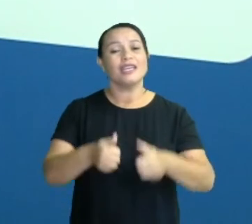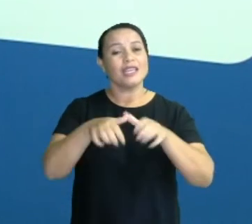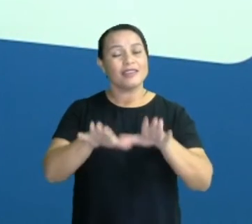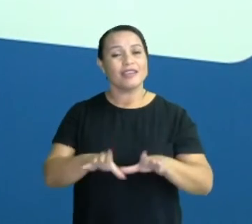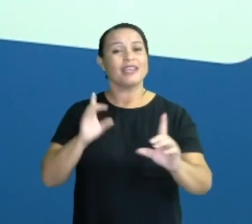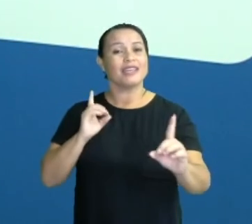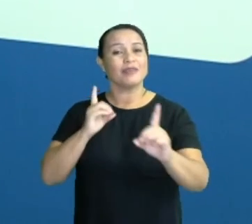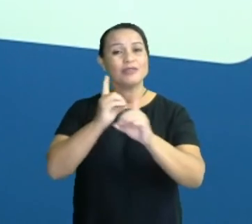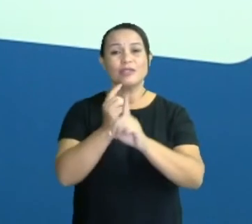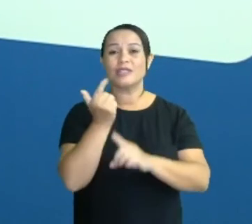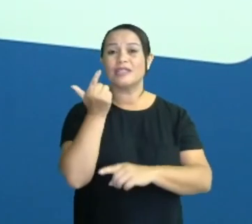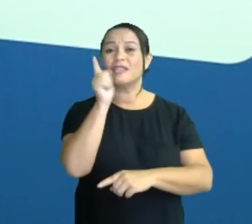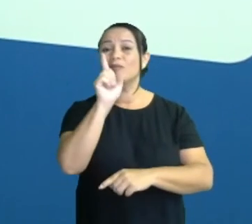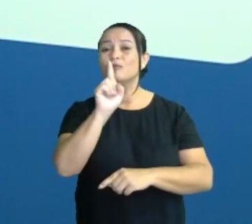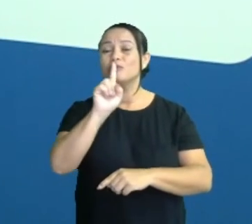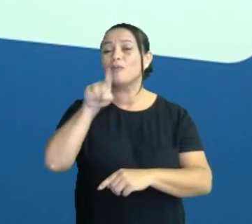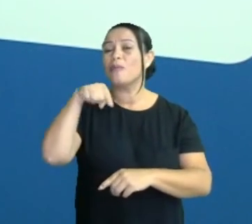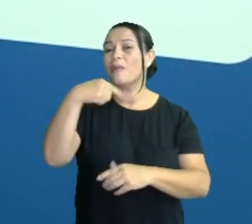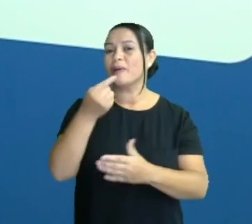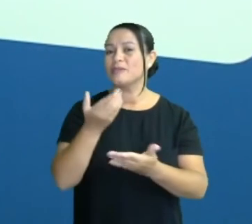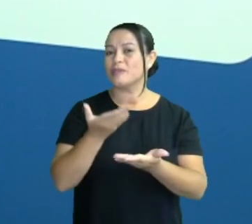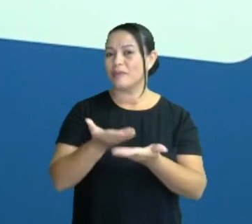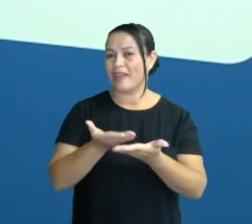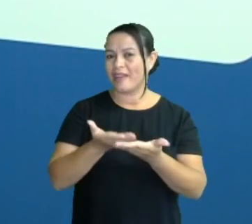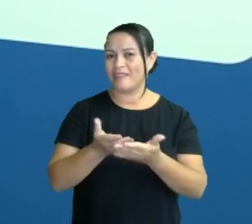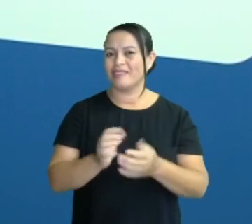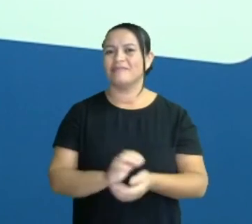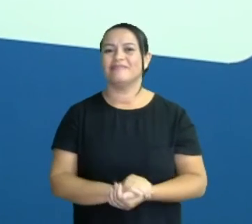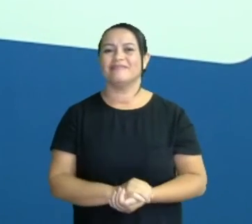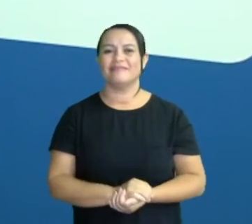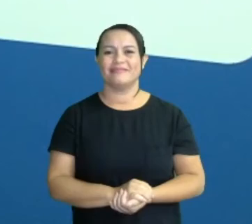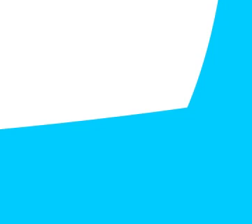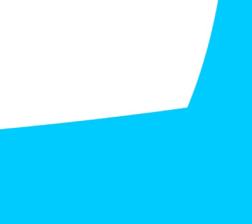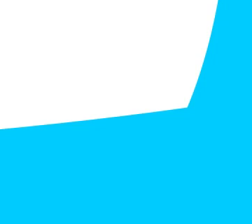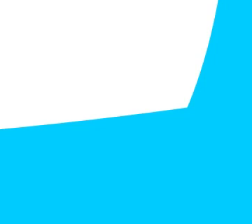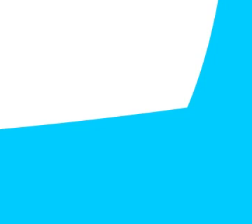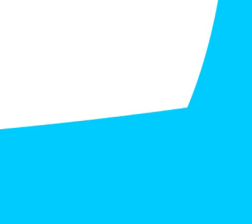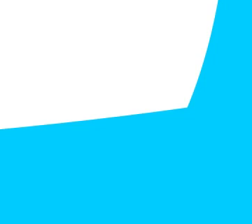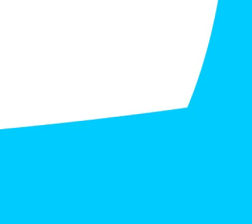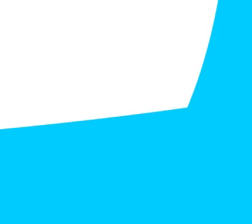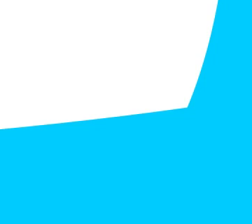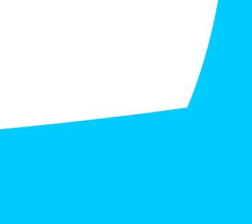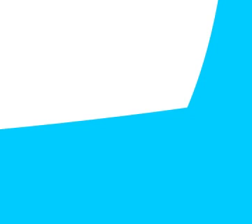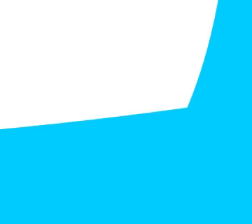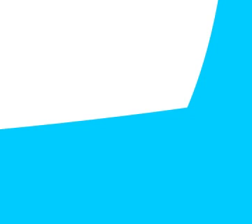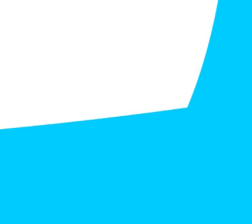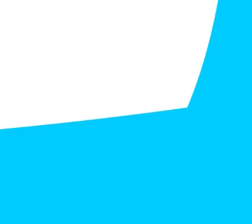nos encontramos num próximo momento.